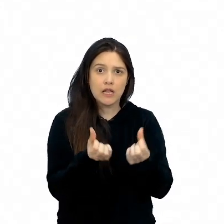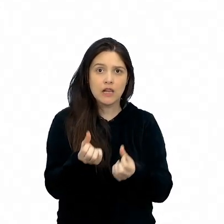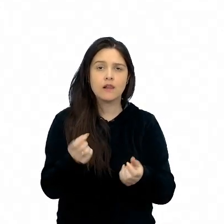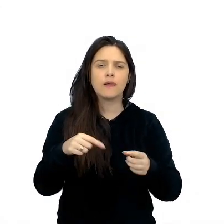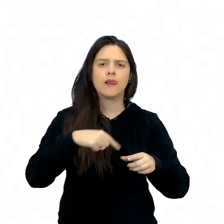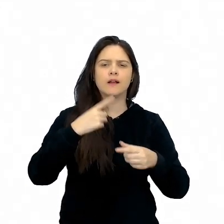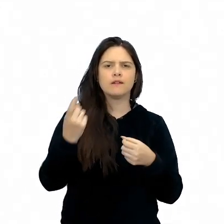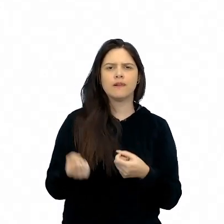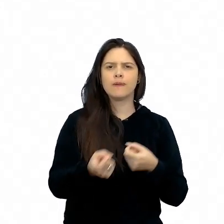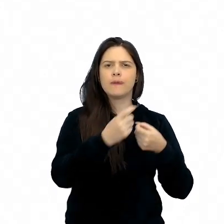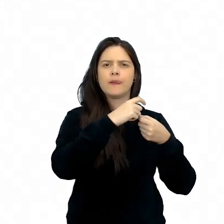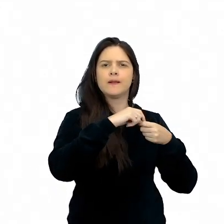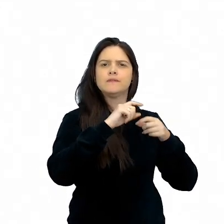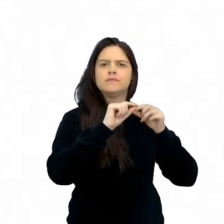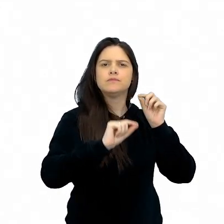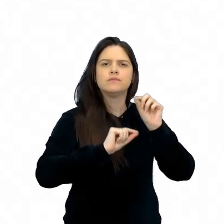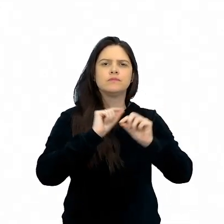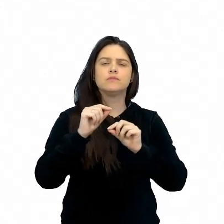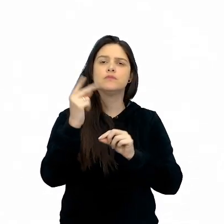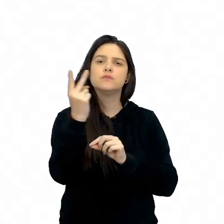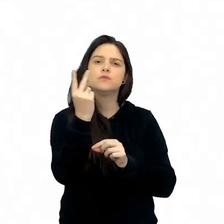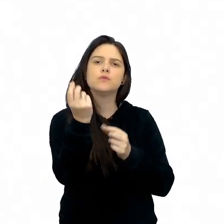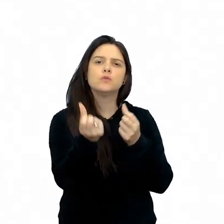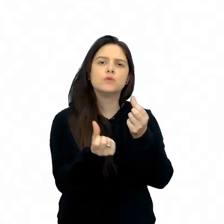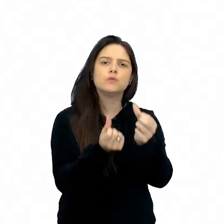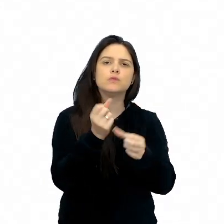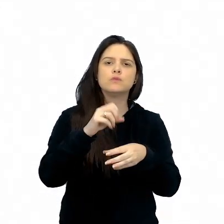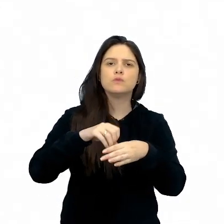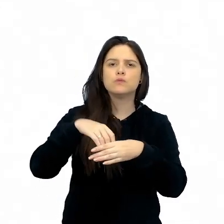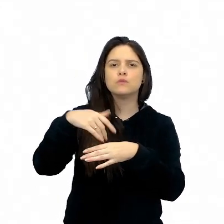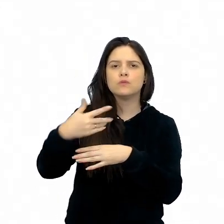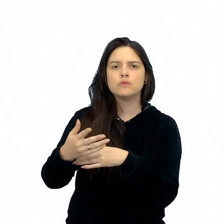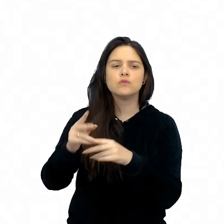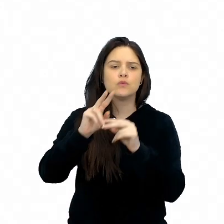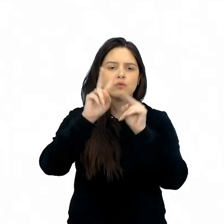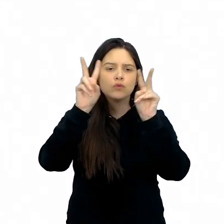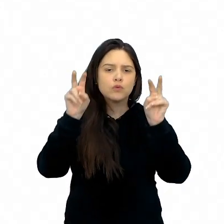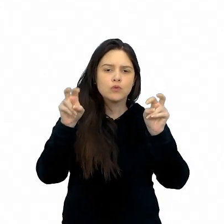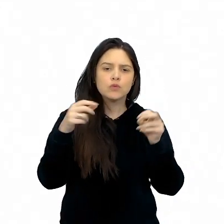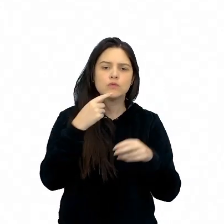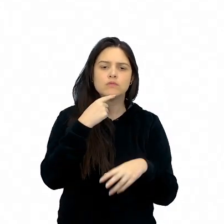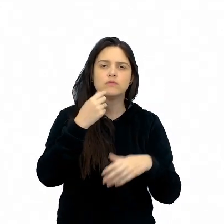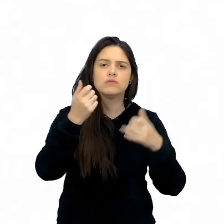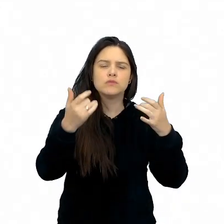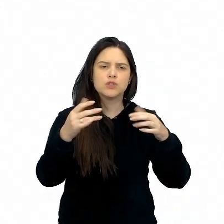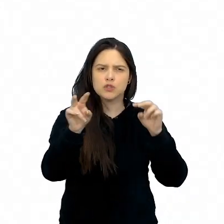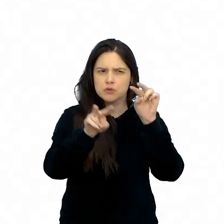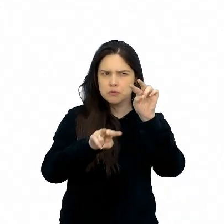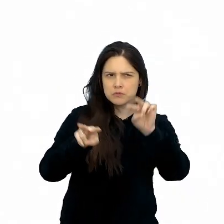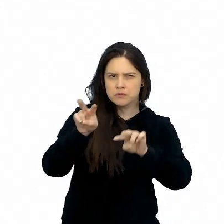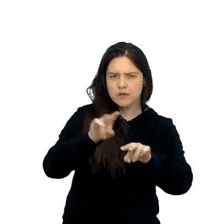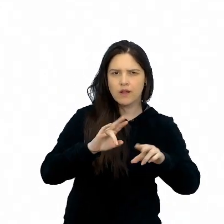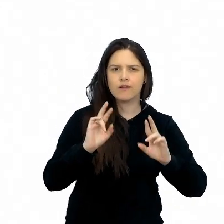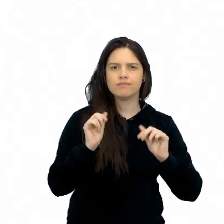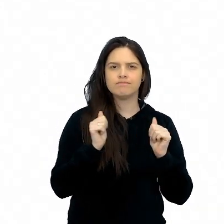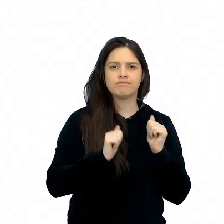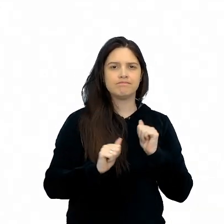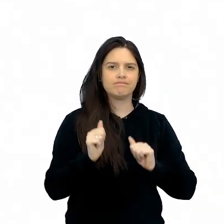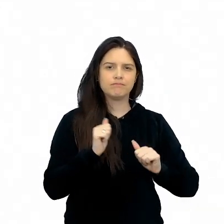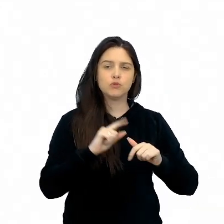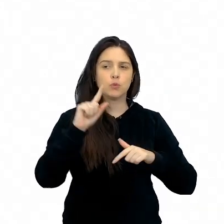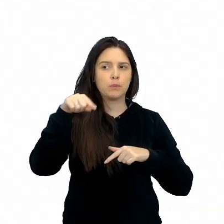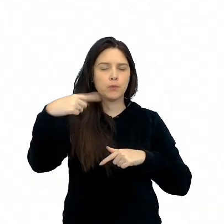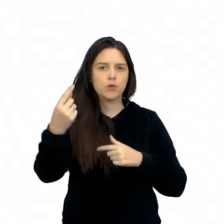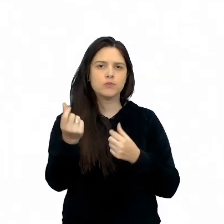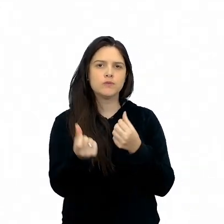uma retomada desse segundo bimestre, como que ele foi, o que foi discutido, para a gente poder ter perspectivas para o próximo